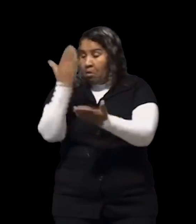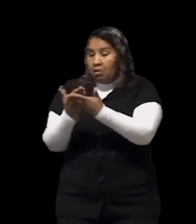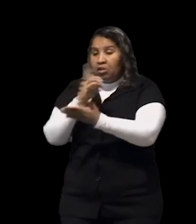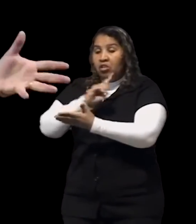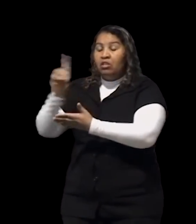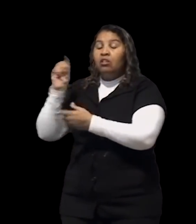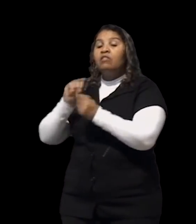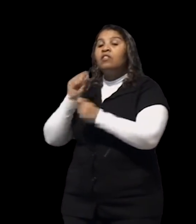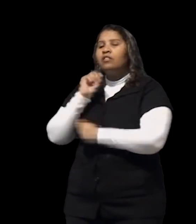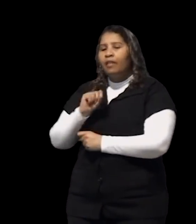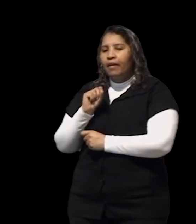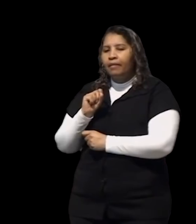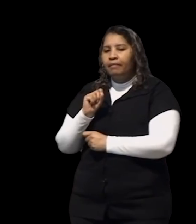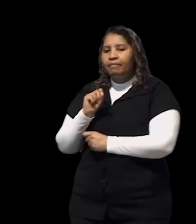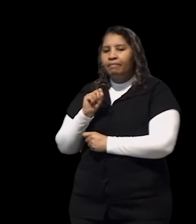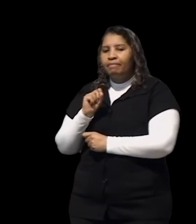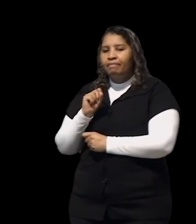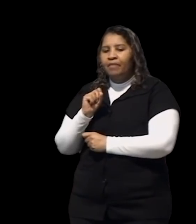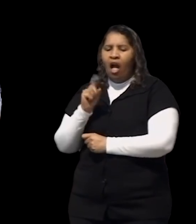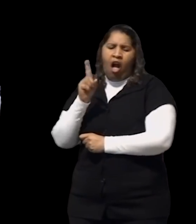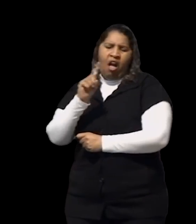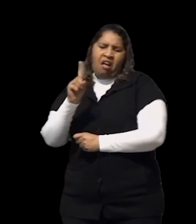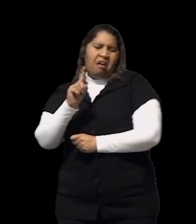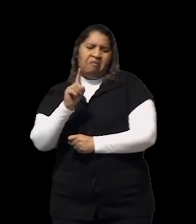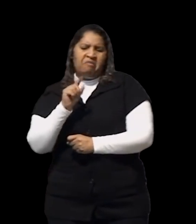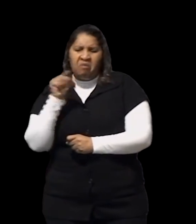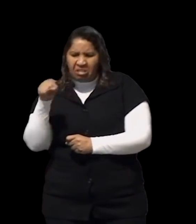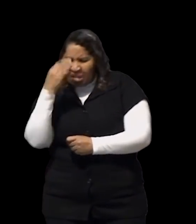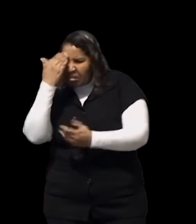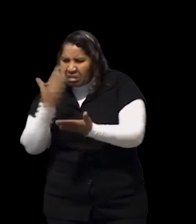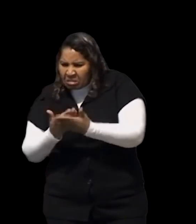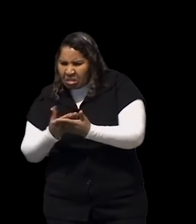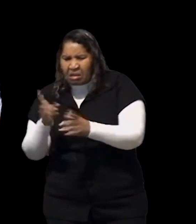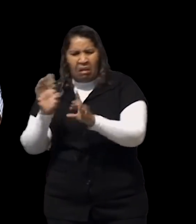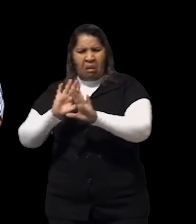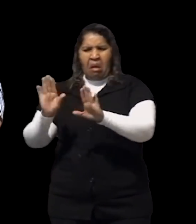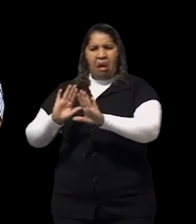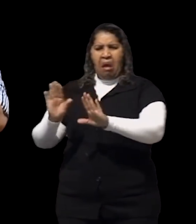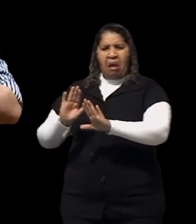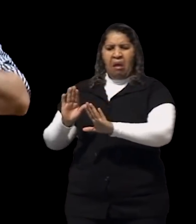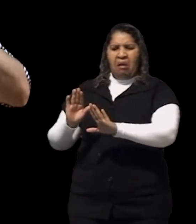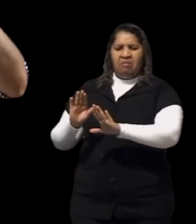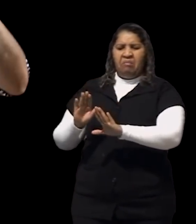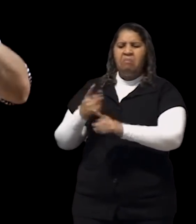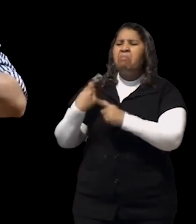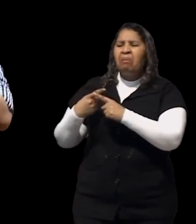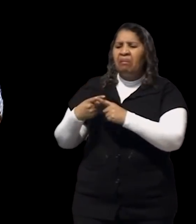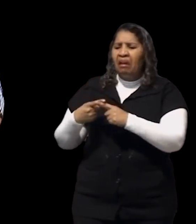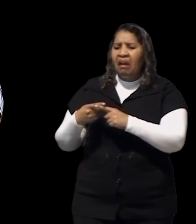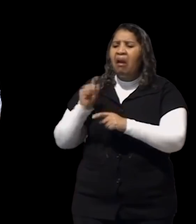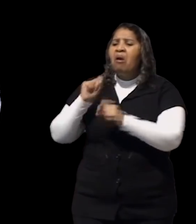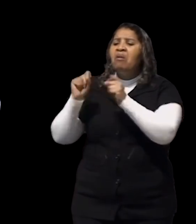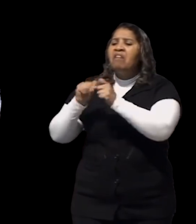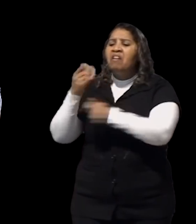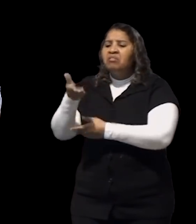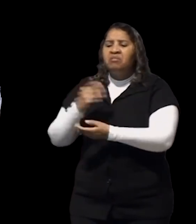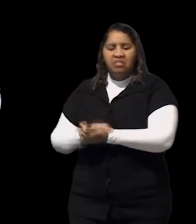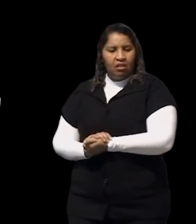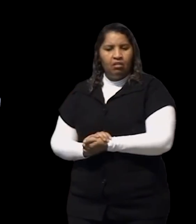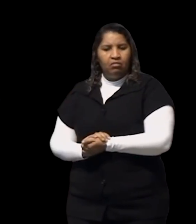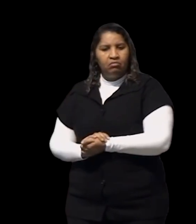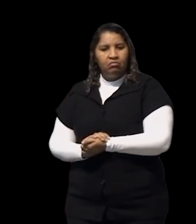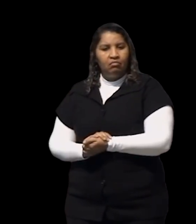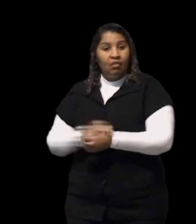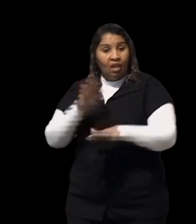irmãos parecer aparente a gente é pai e mãe que lance uma palavra um tio que te criou uma tia que cuidou de você